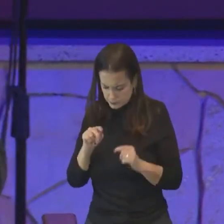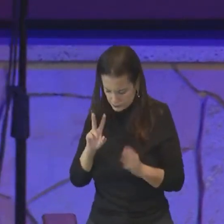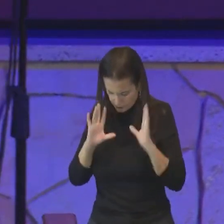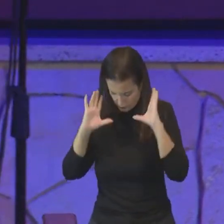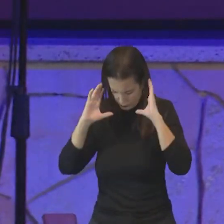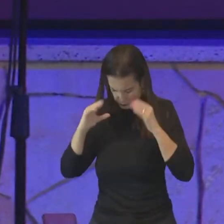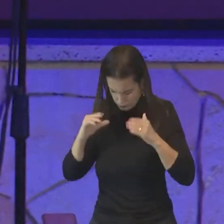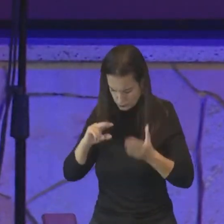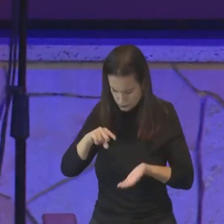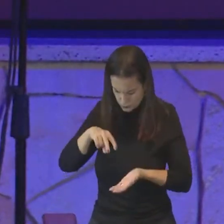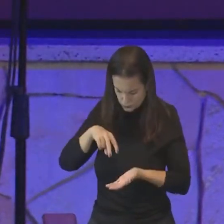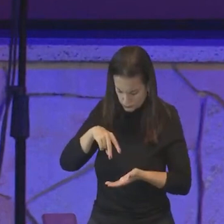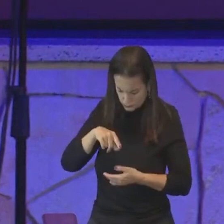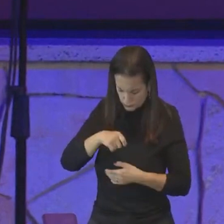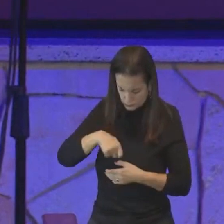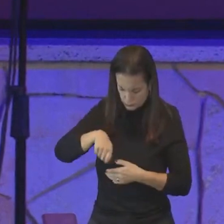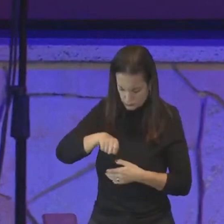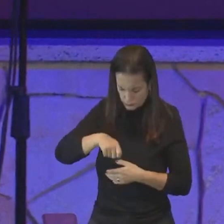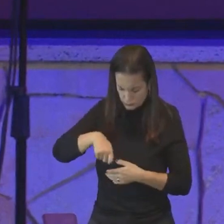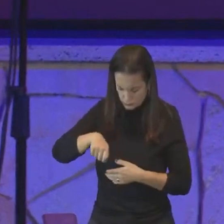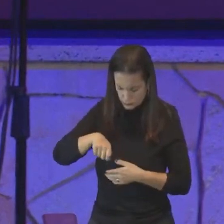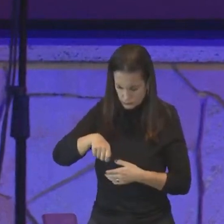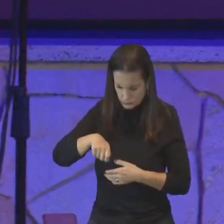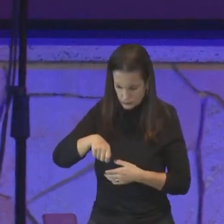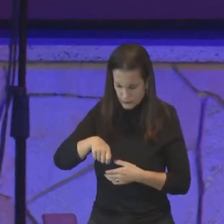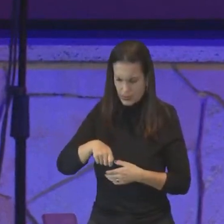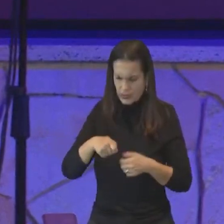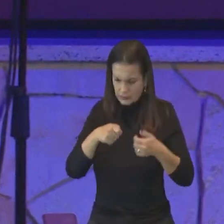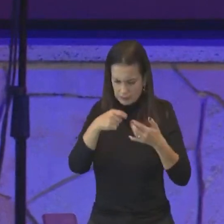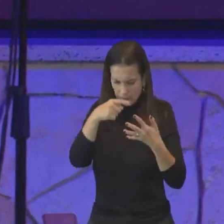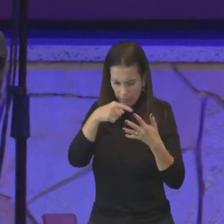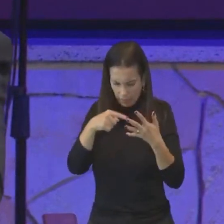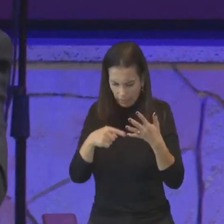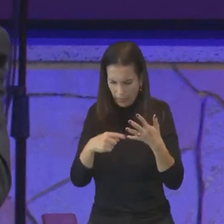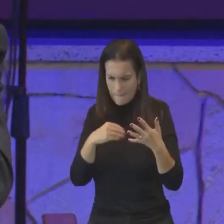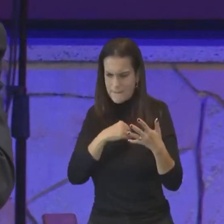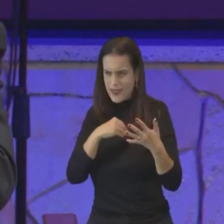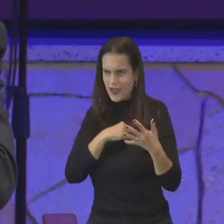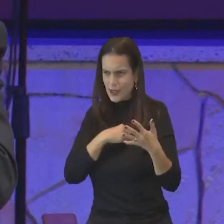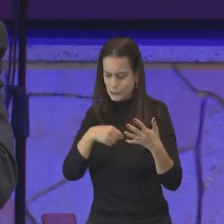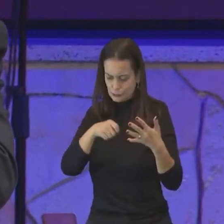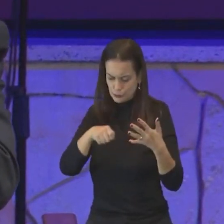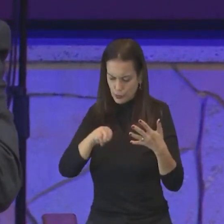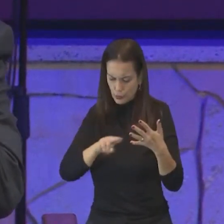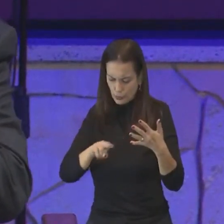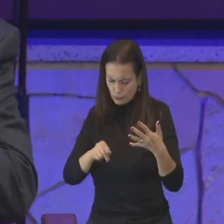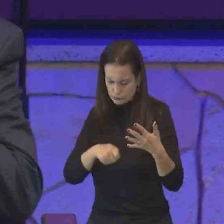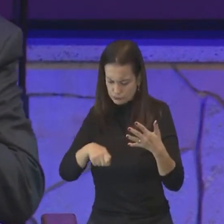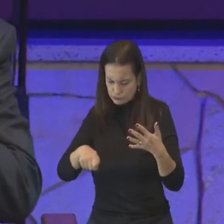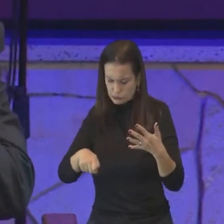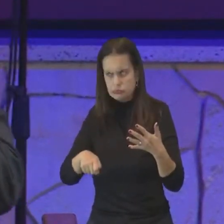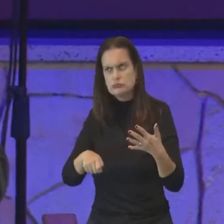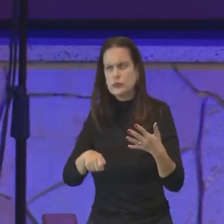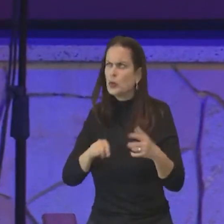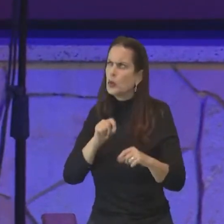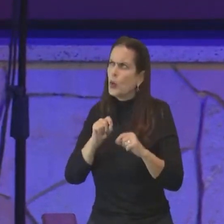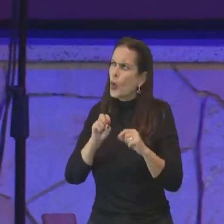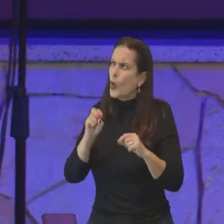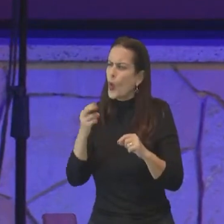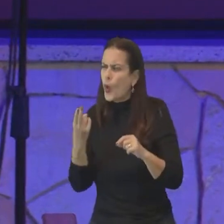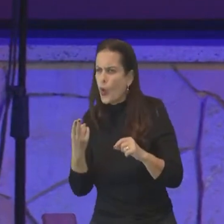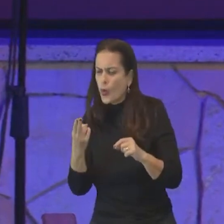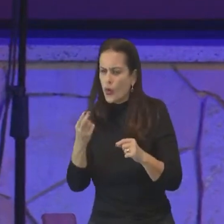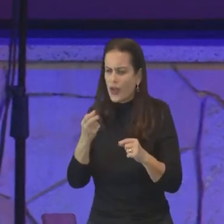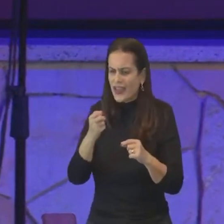inclinada. Será que ele estava escrevendo os pecados daqueles homens? Será que ele estava escrevendo